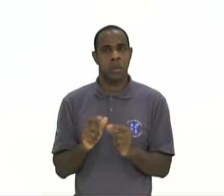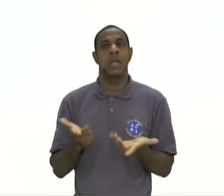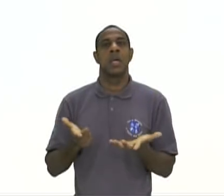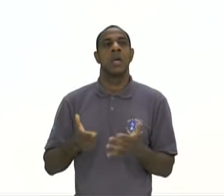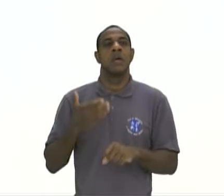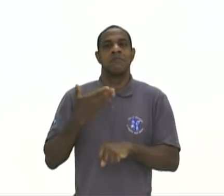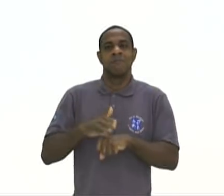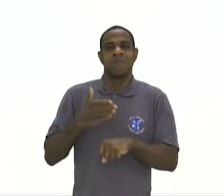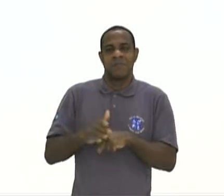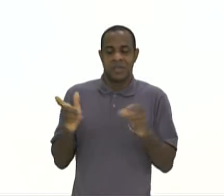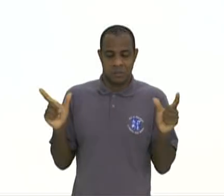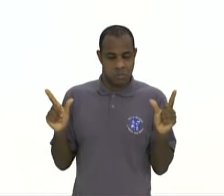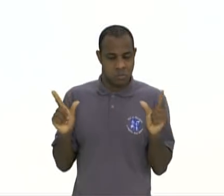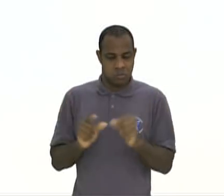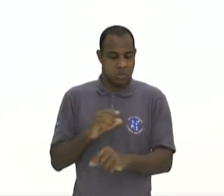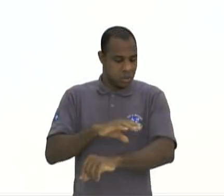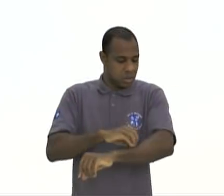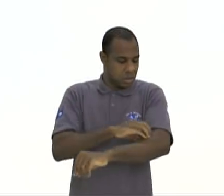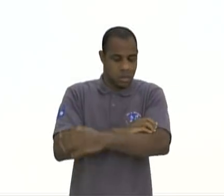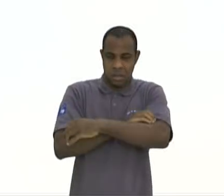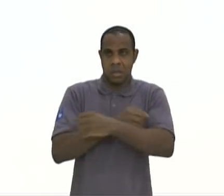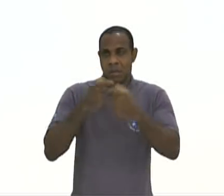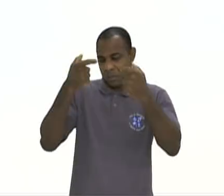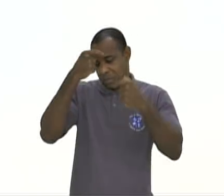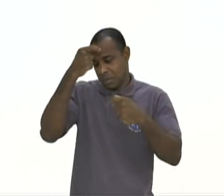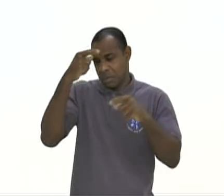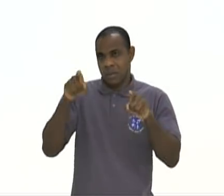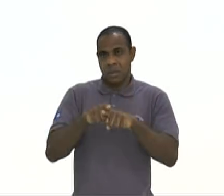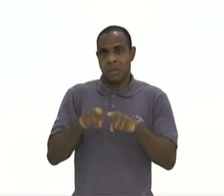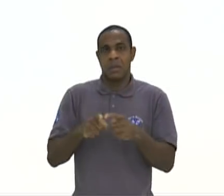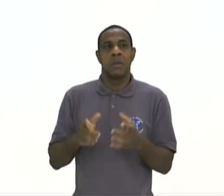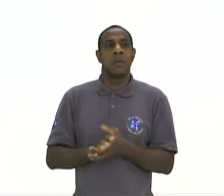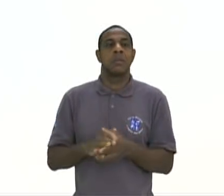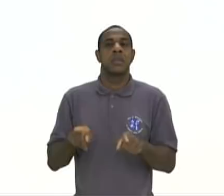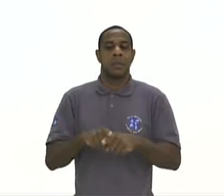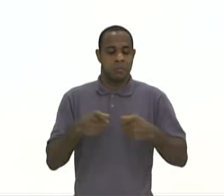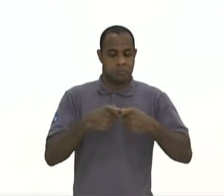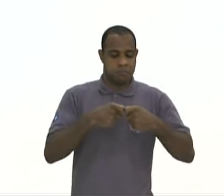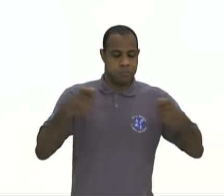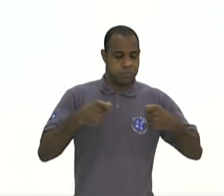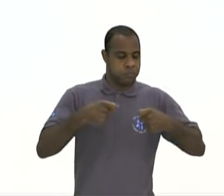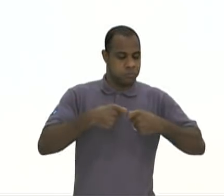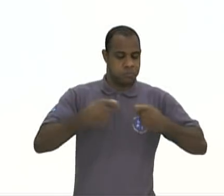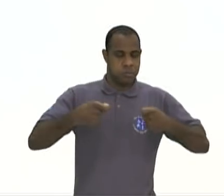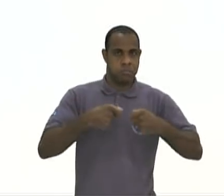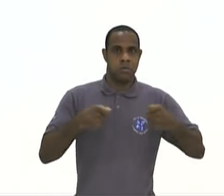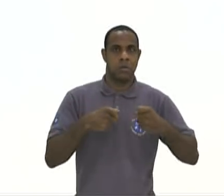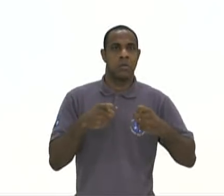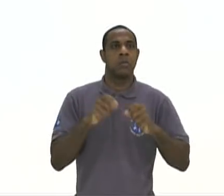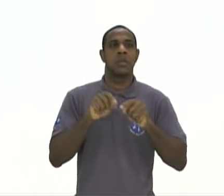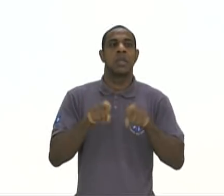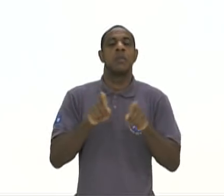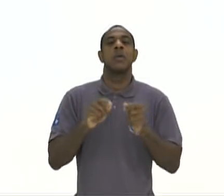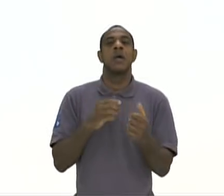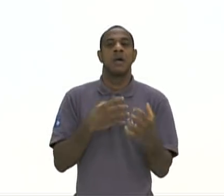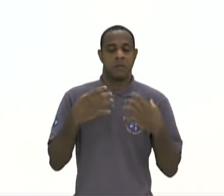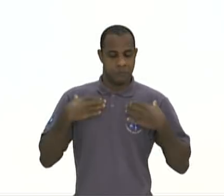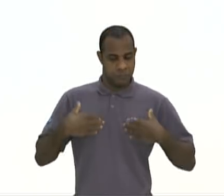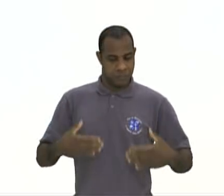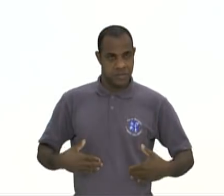mental. É uma ação corporal cujo objetivo é romper as tensões físicas, mentais e emocionais.